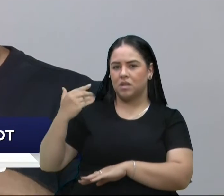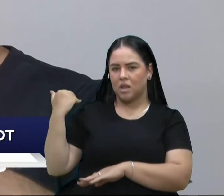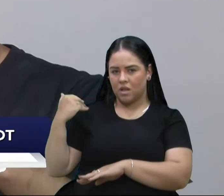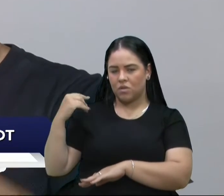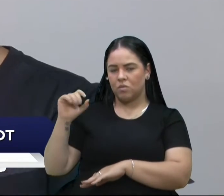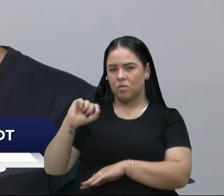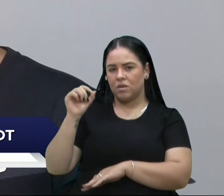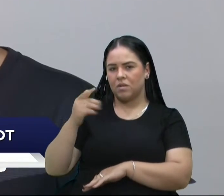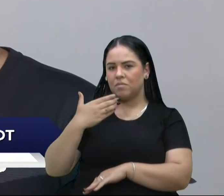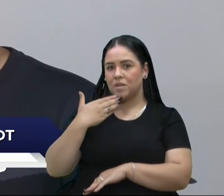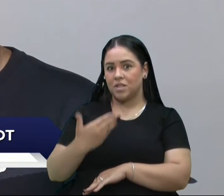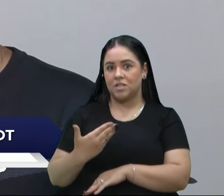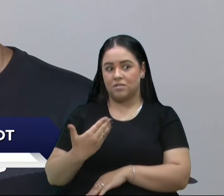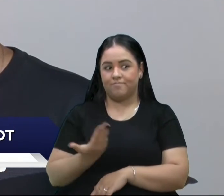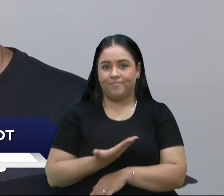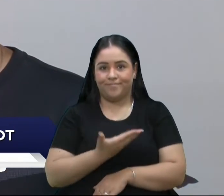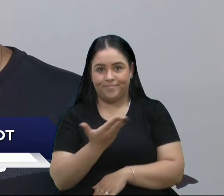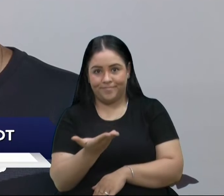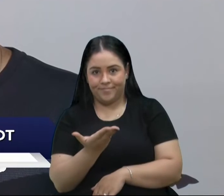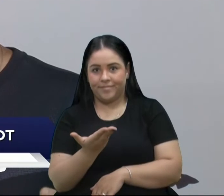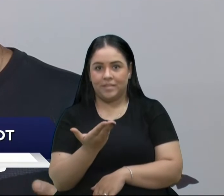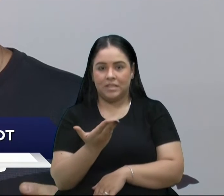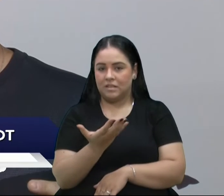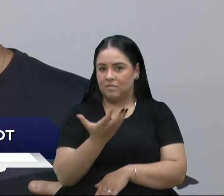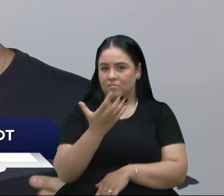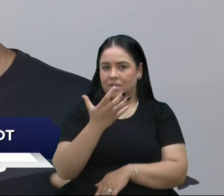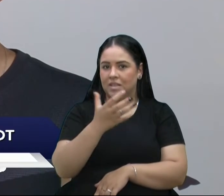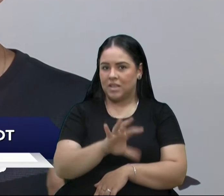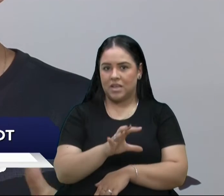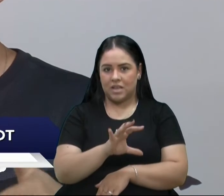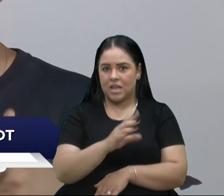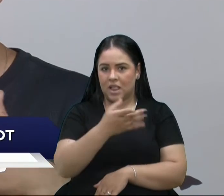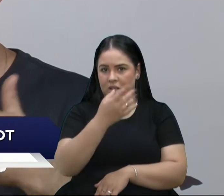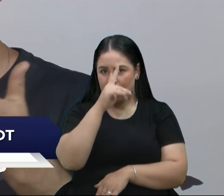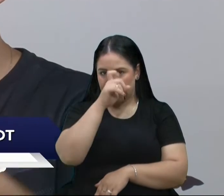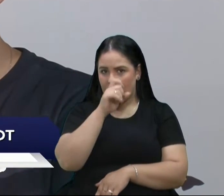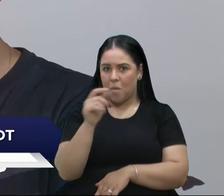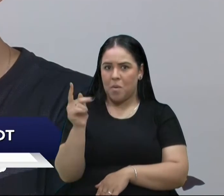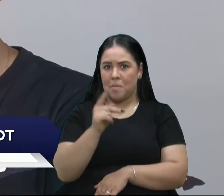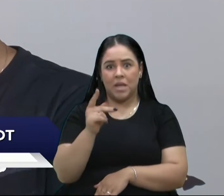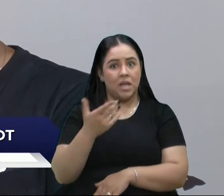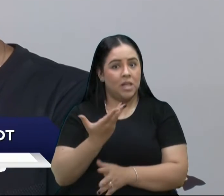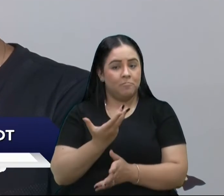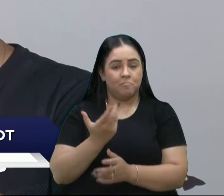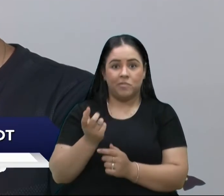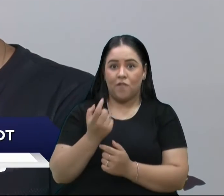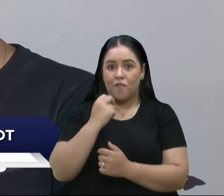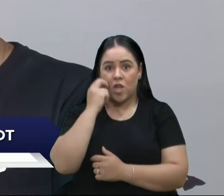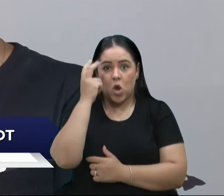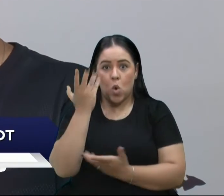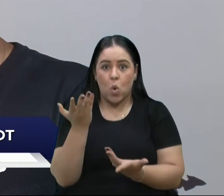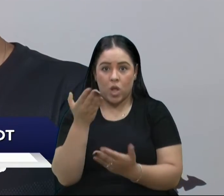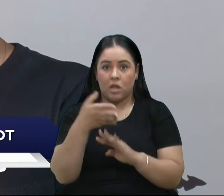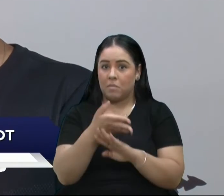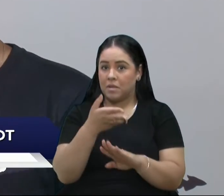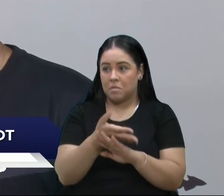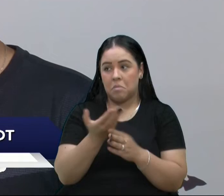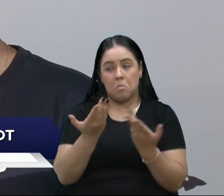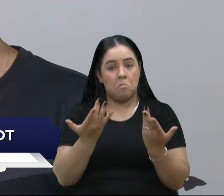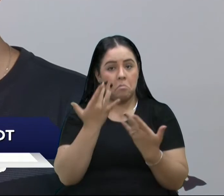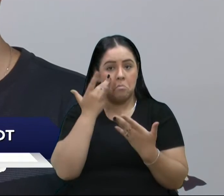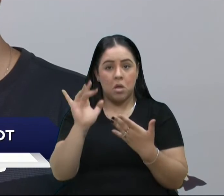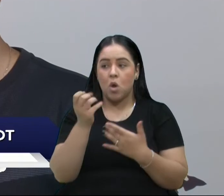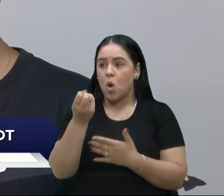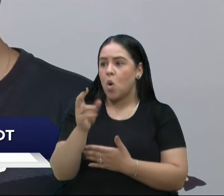que pediram a cabeça da superintendente do Hospital Pompeia, talvez ela se sentiu constrangida de participar ou de